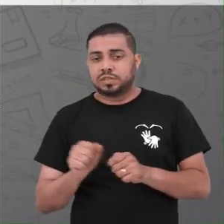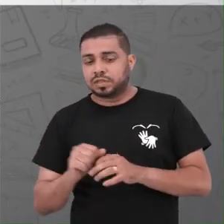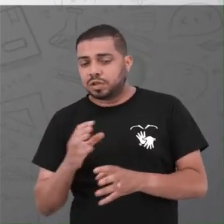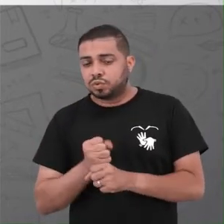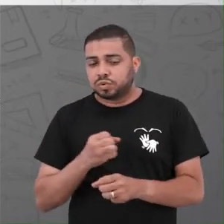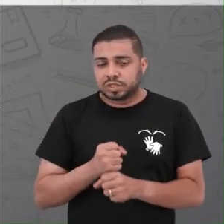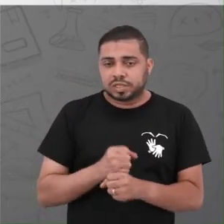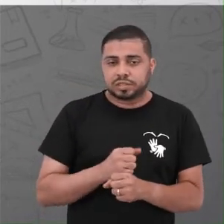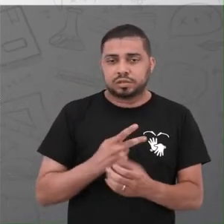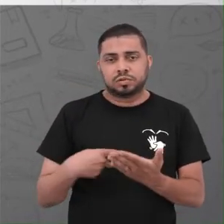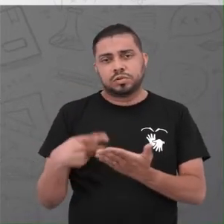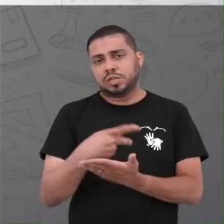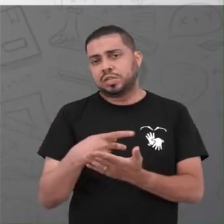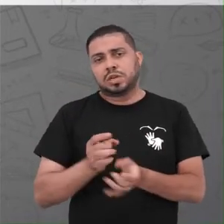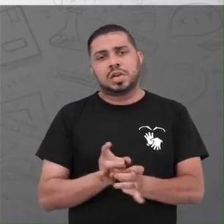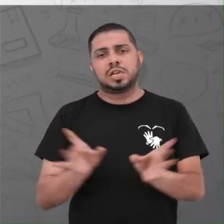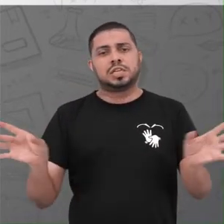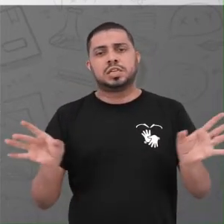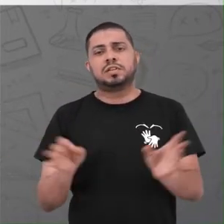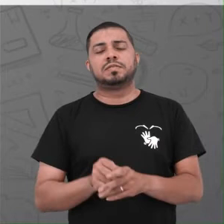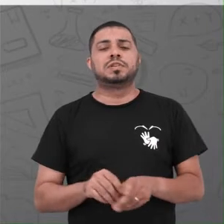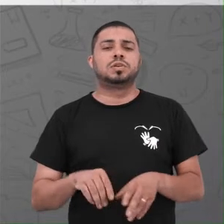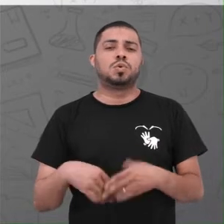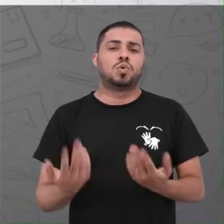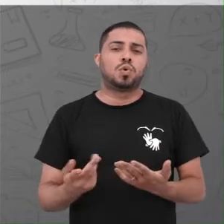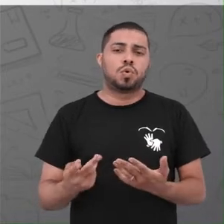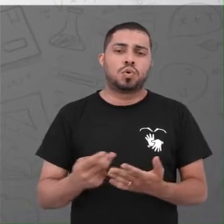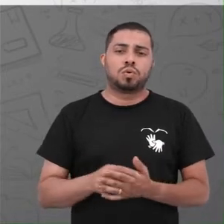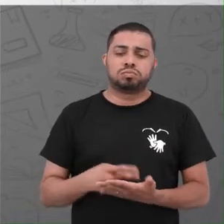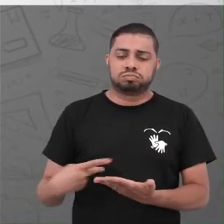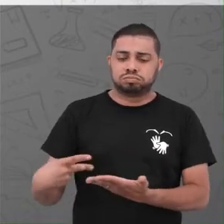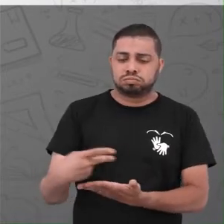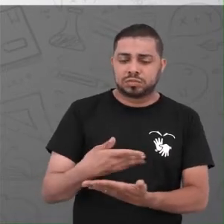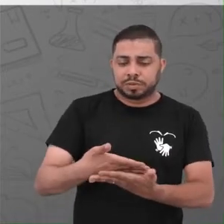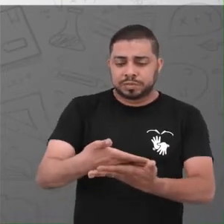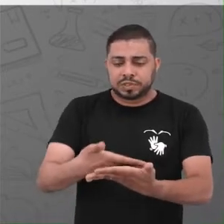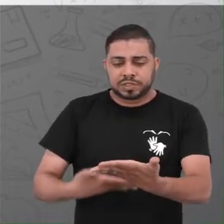desenho à mão livre, ou no desenho ali na prancheta eletrônica, tá?